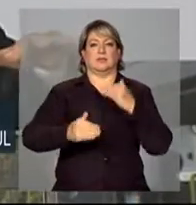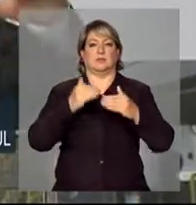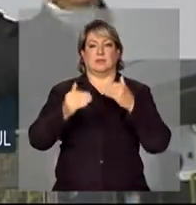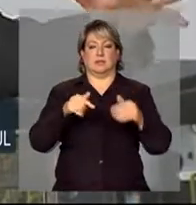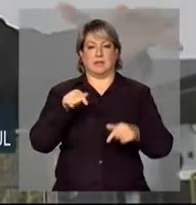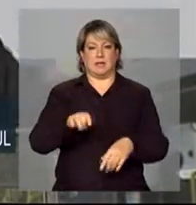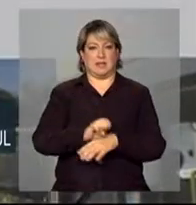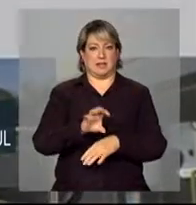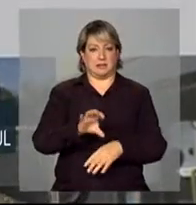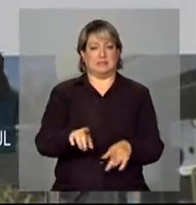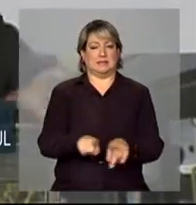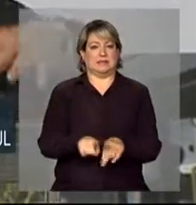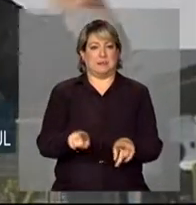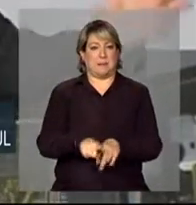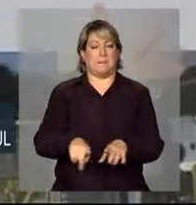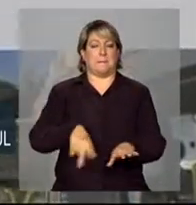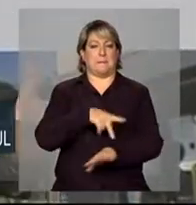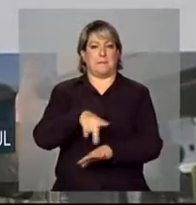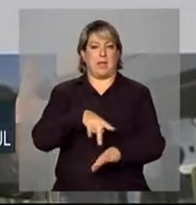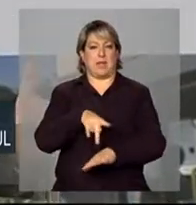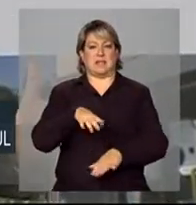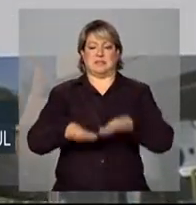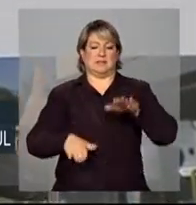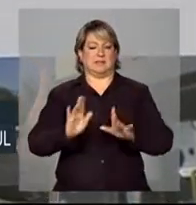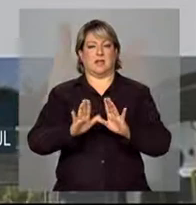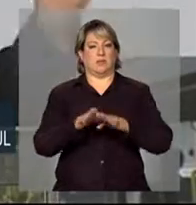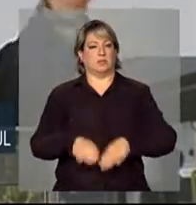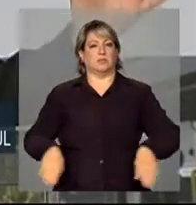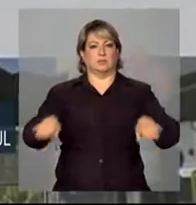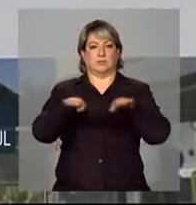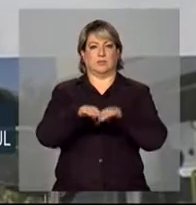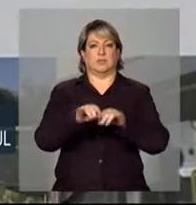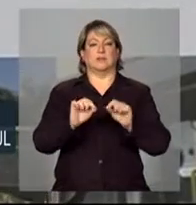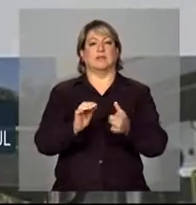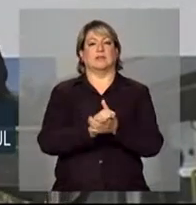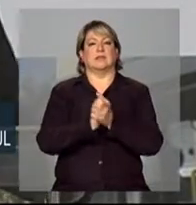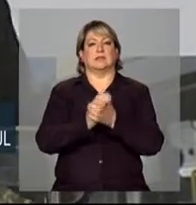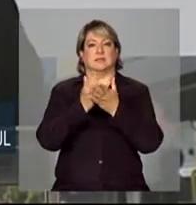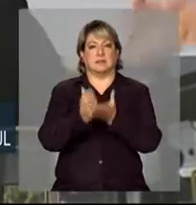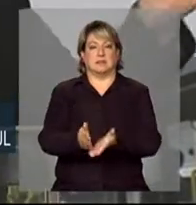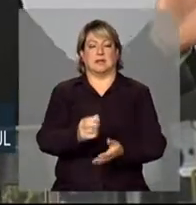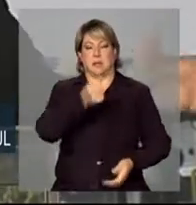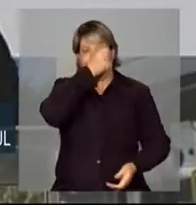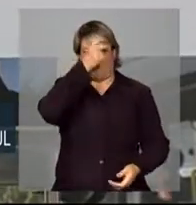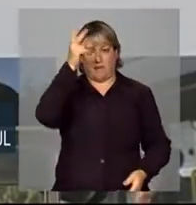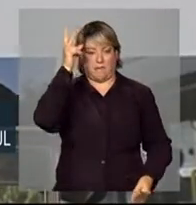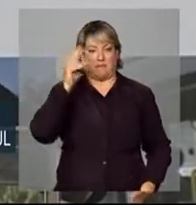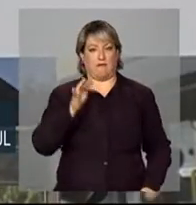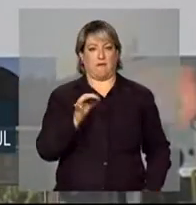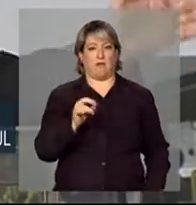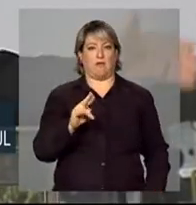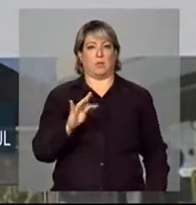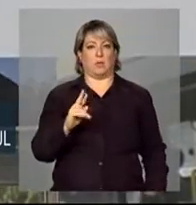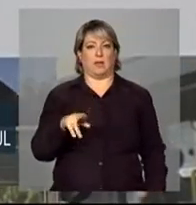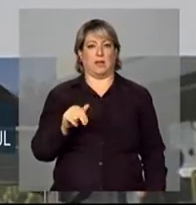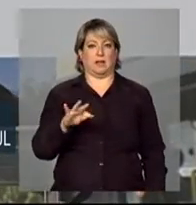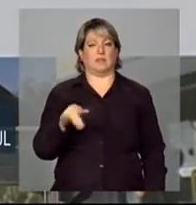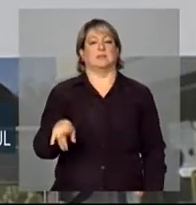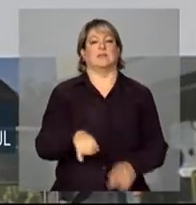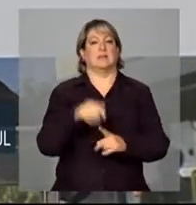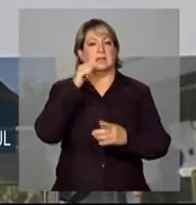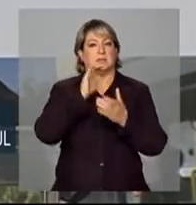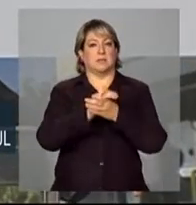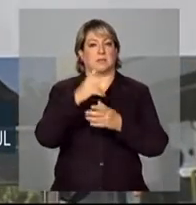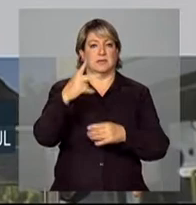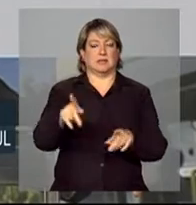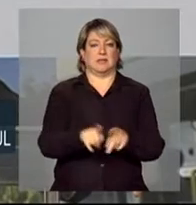de forma harmônica, sem desigualdades. Então, saudação ao prefeito Fortunati, à sua esposa, a primeira-dama Regina